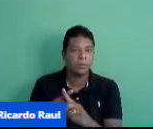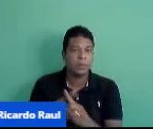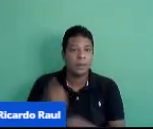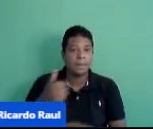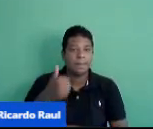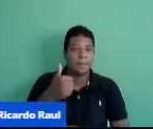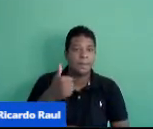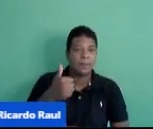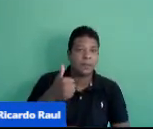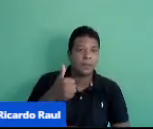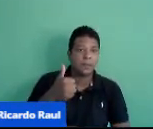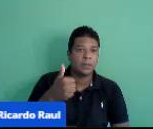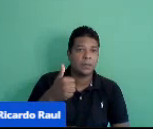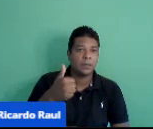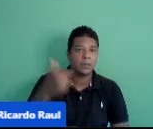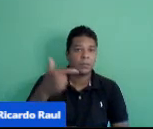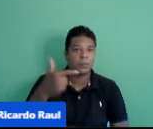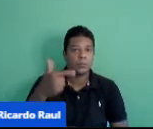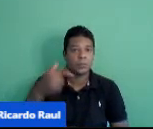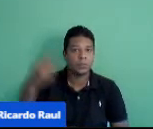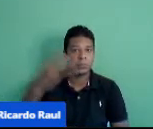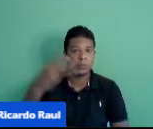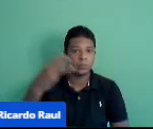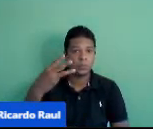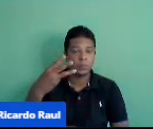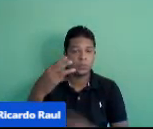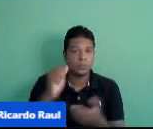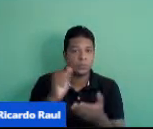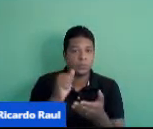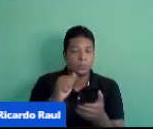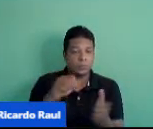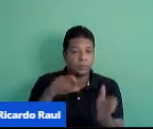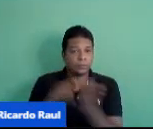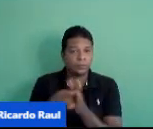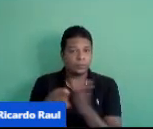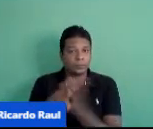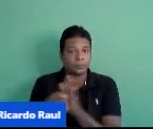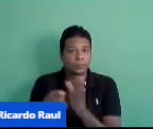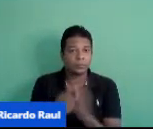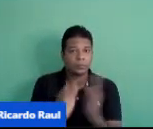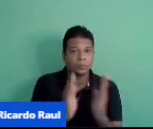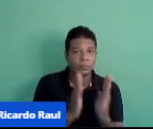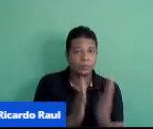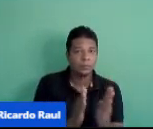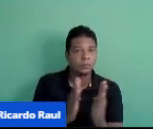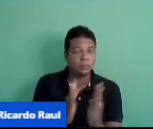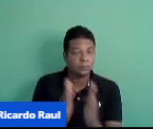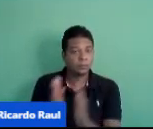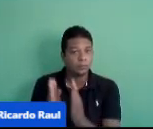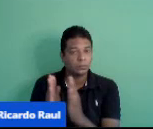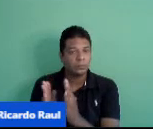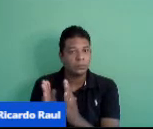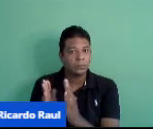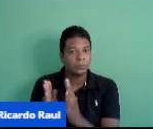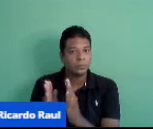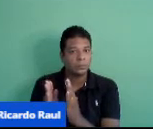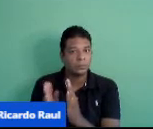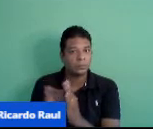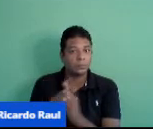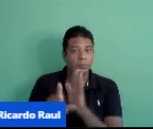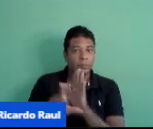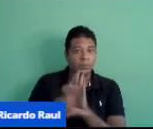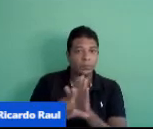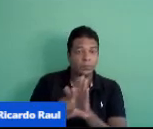terceira questão, né, que ele teria que identificar lá a sequência e tudo mais, beleza, só que na hora que fala de lei de